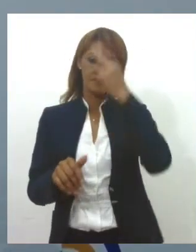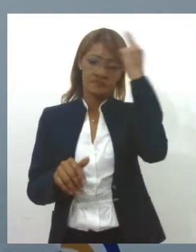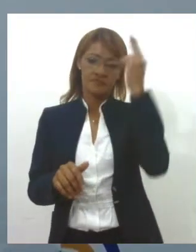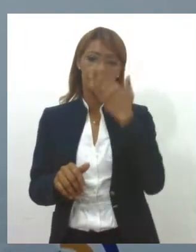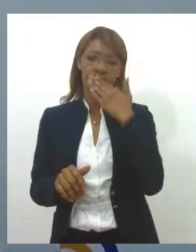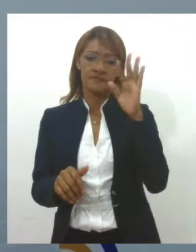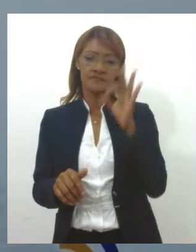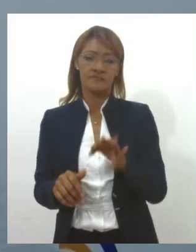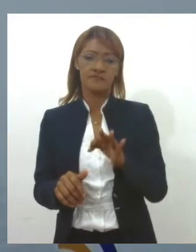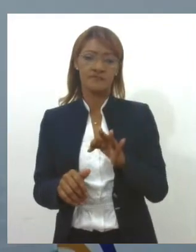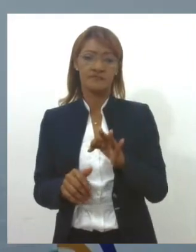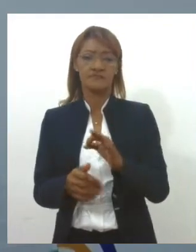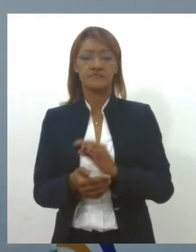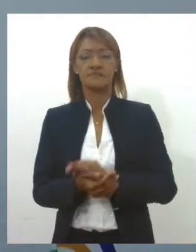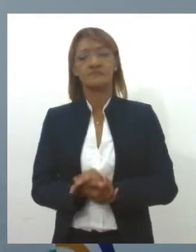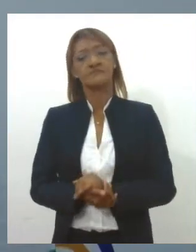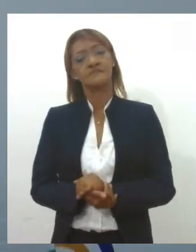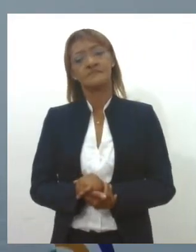palavra